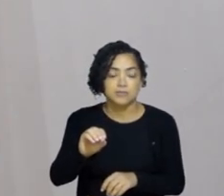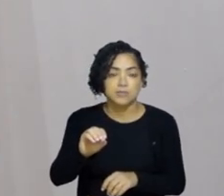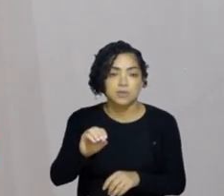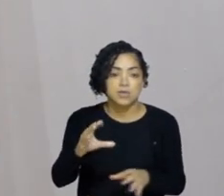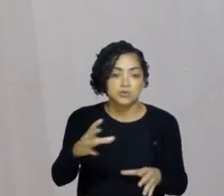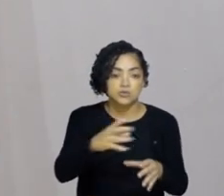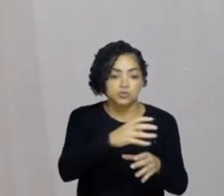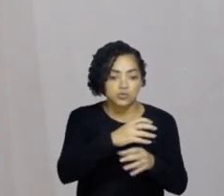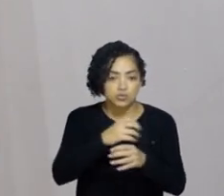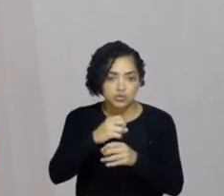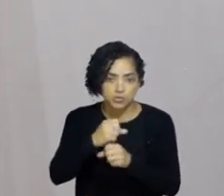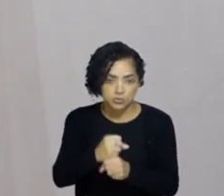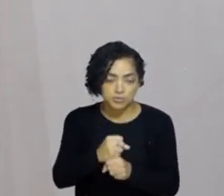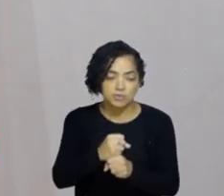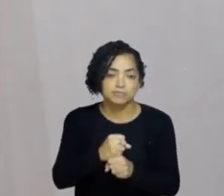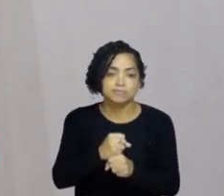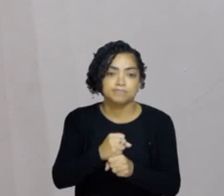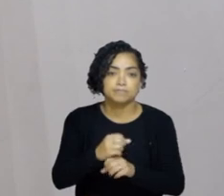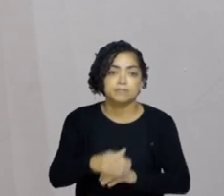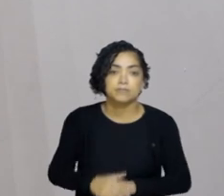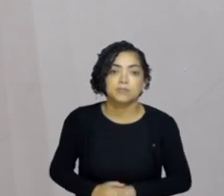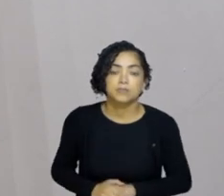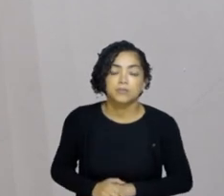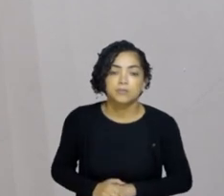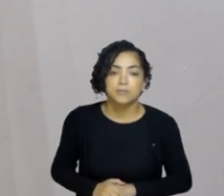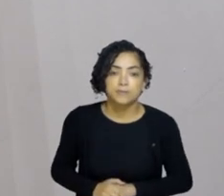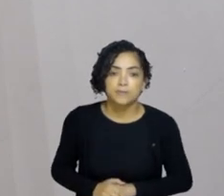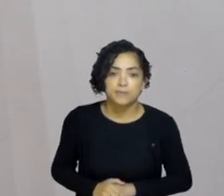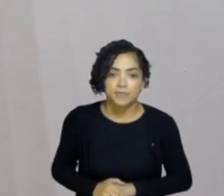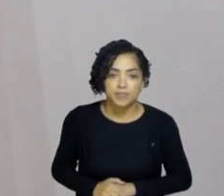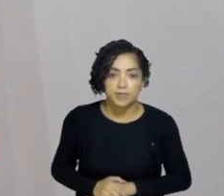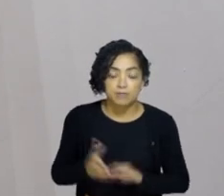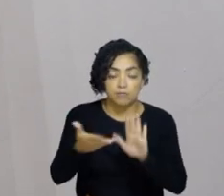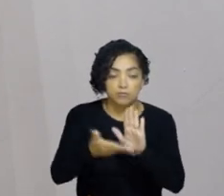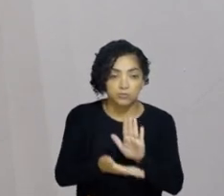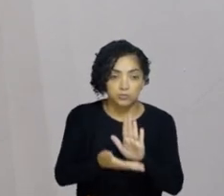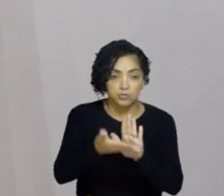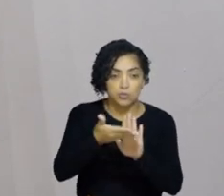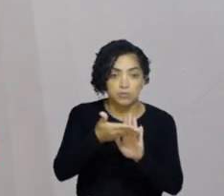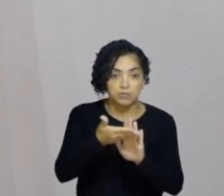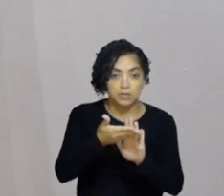de 2023, que redundaram num aumento de